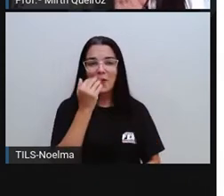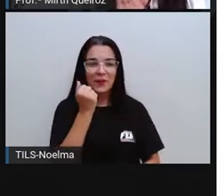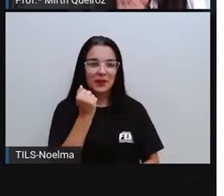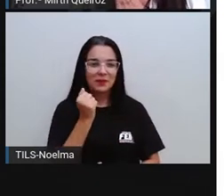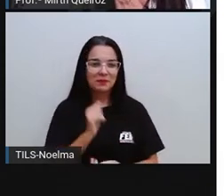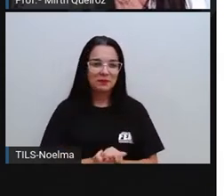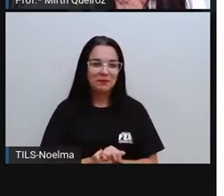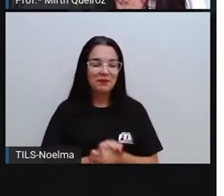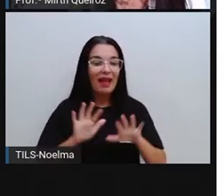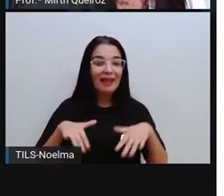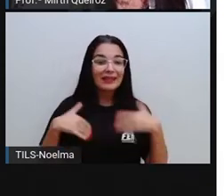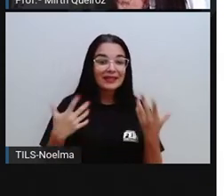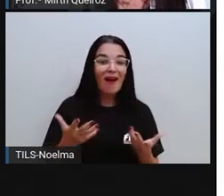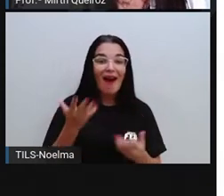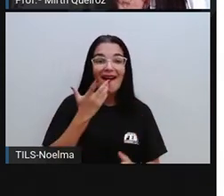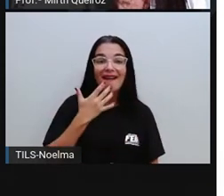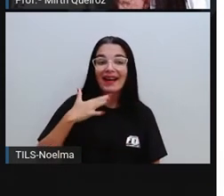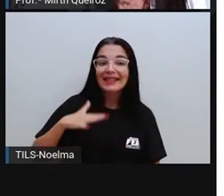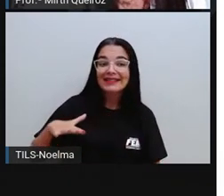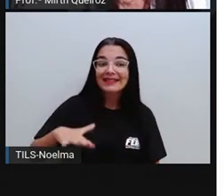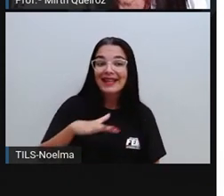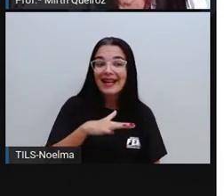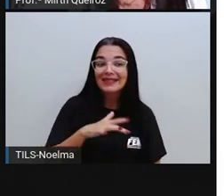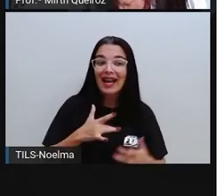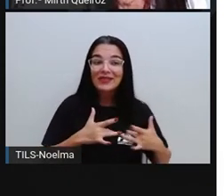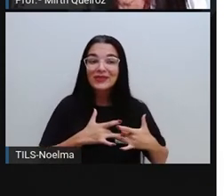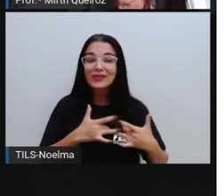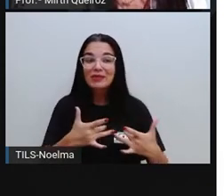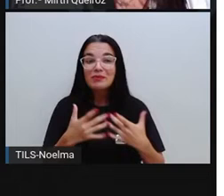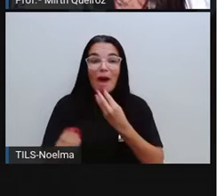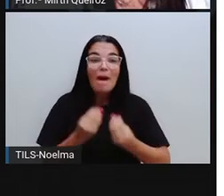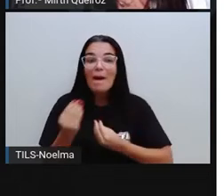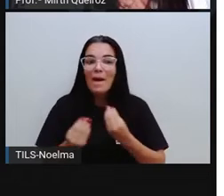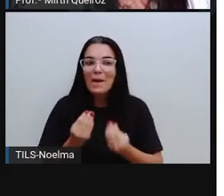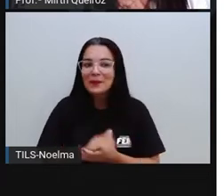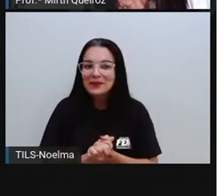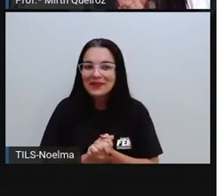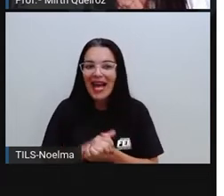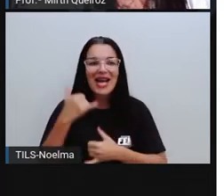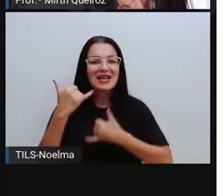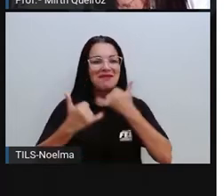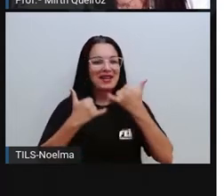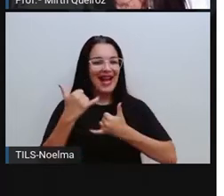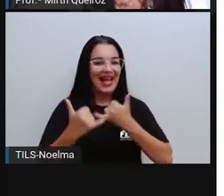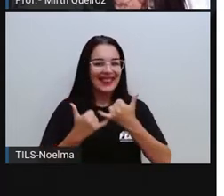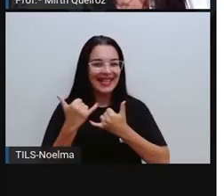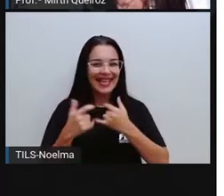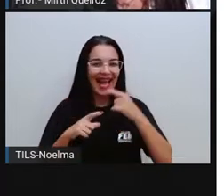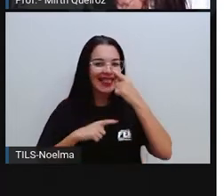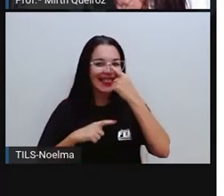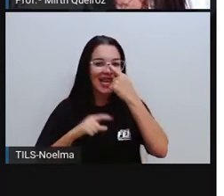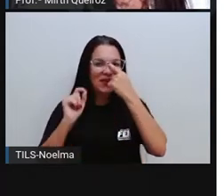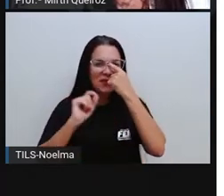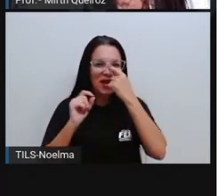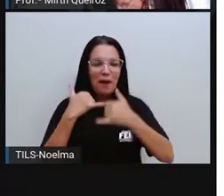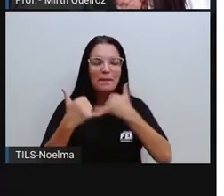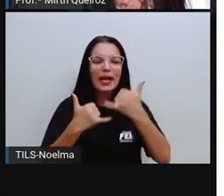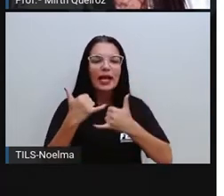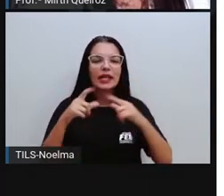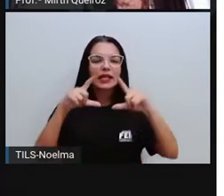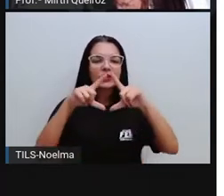as crianças? Como é que essas crianças contribuíram? Na brincadeira, né? Nós temos, por exemplo,